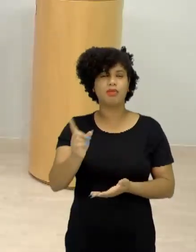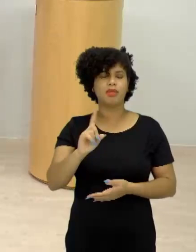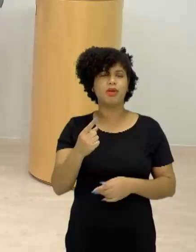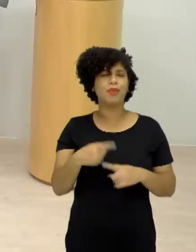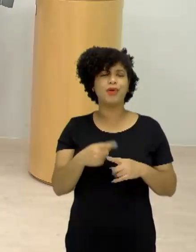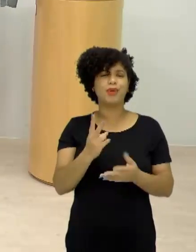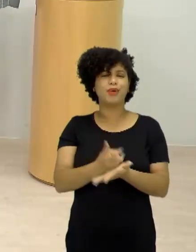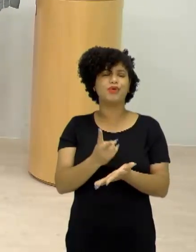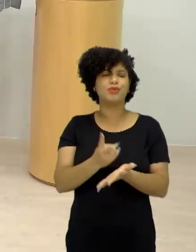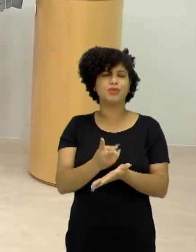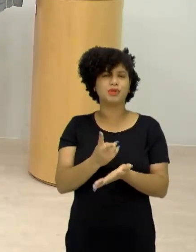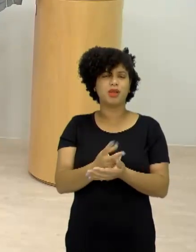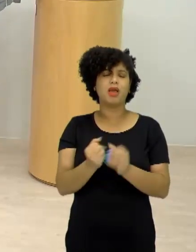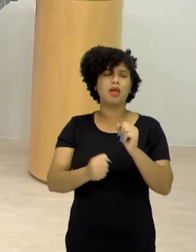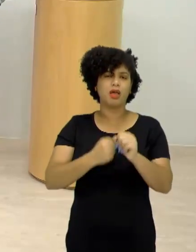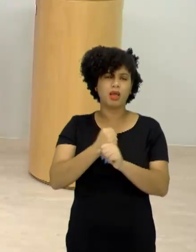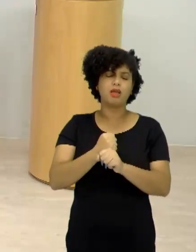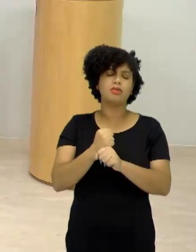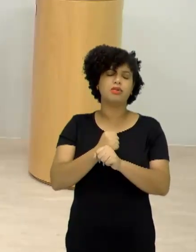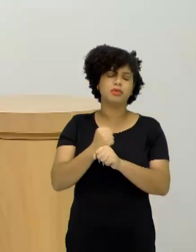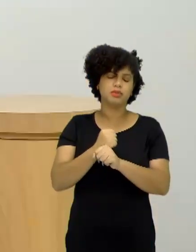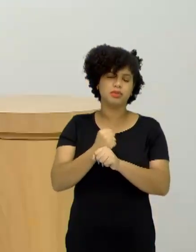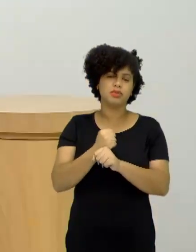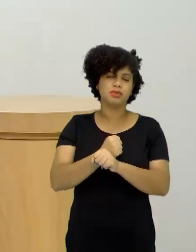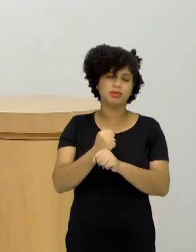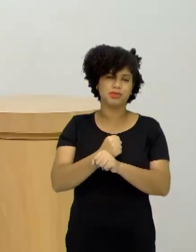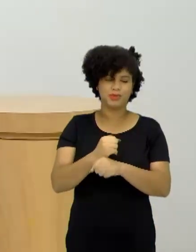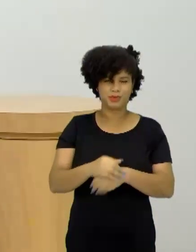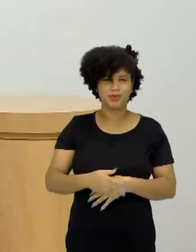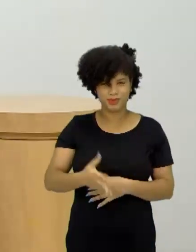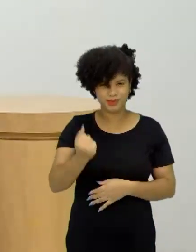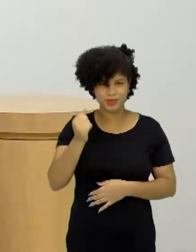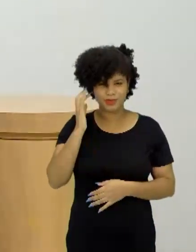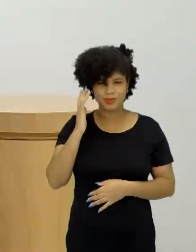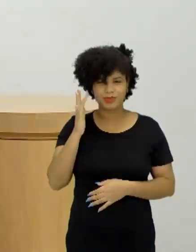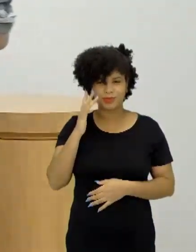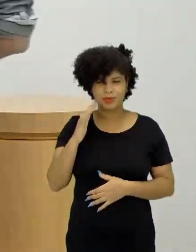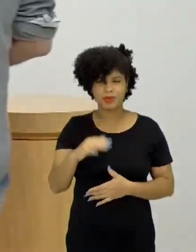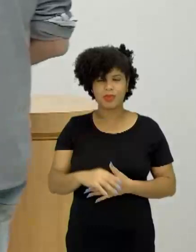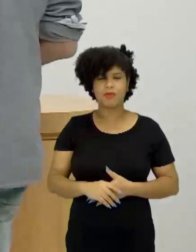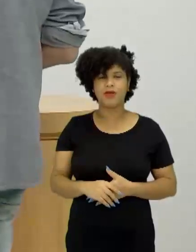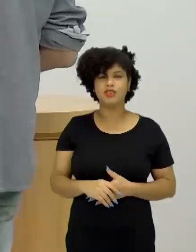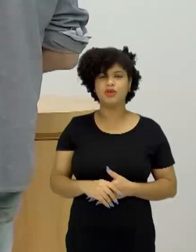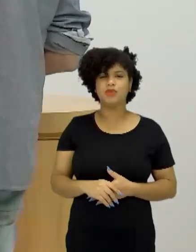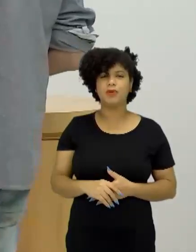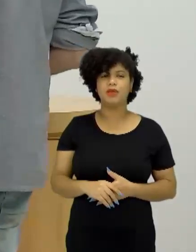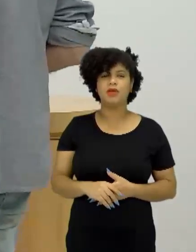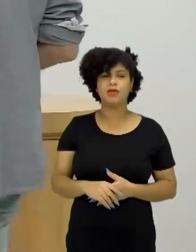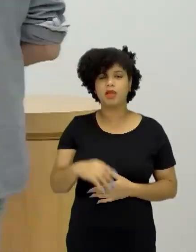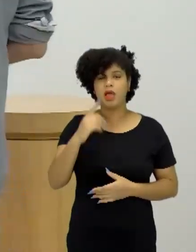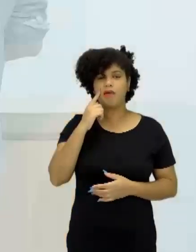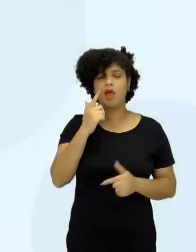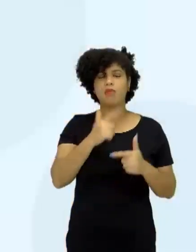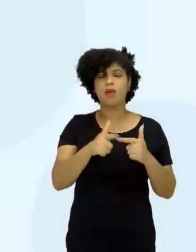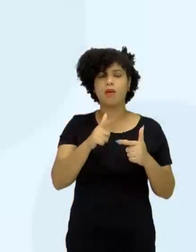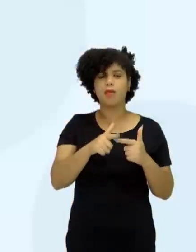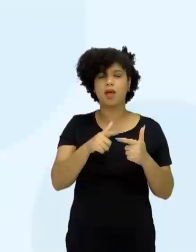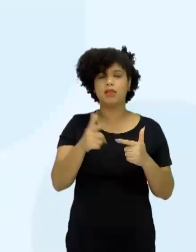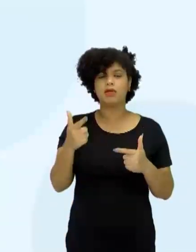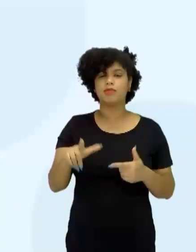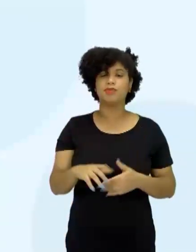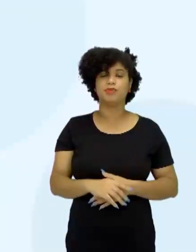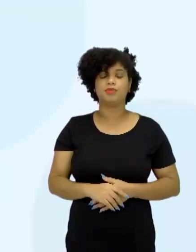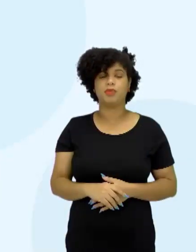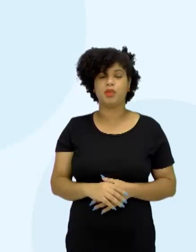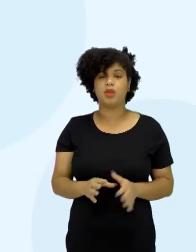por tanto tempo? Vamos começar a tentar responder essa problematização. Bota no LED.